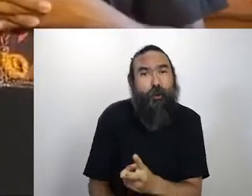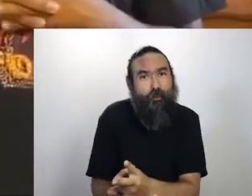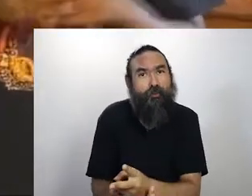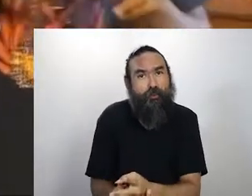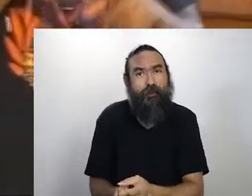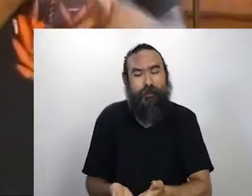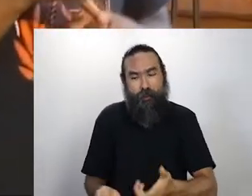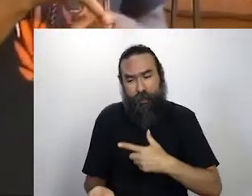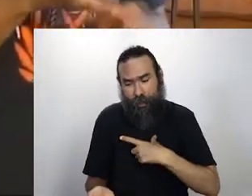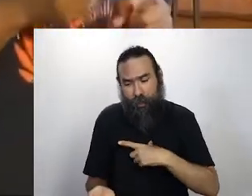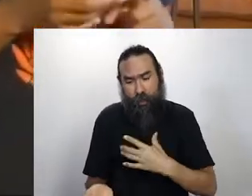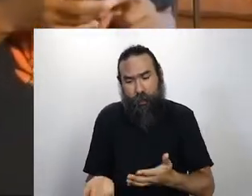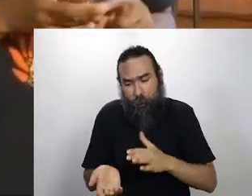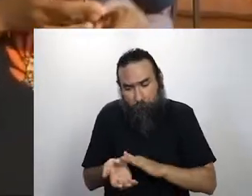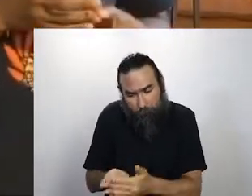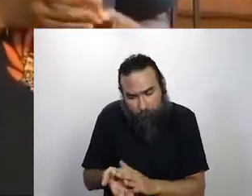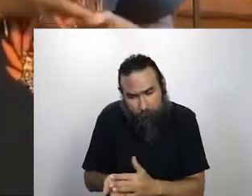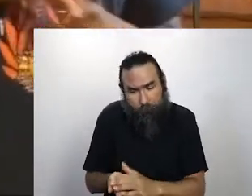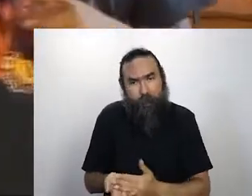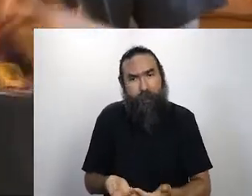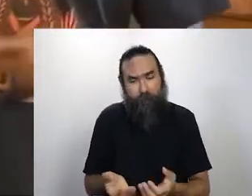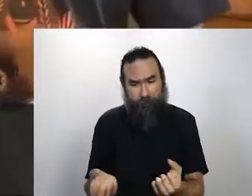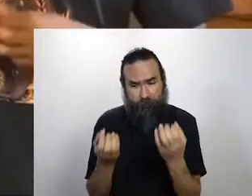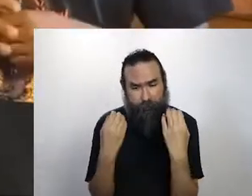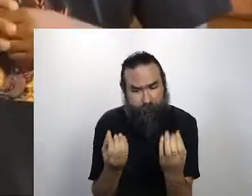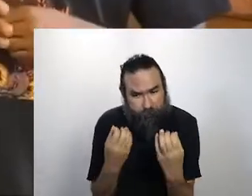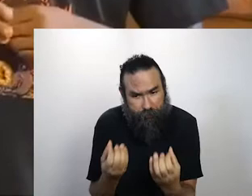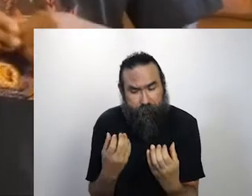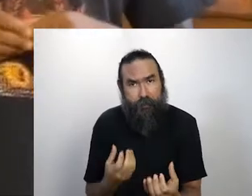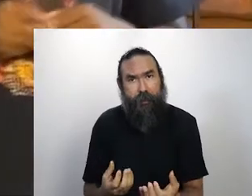pelos instrumentos como pandeiro, ganzá,